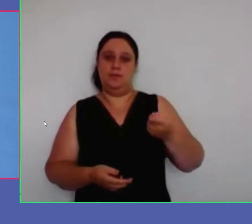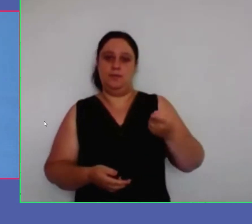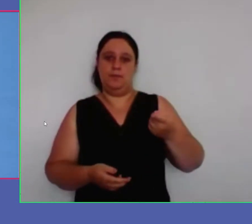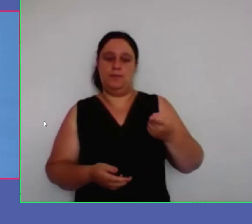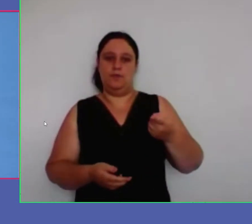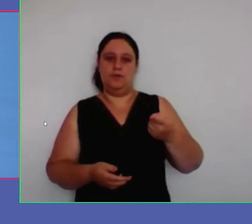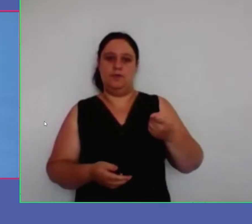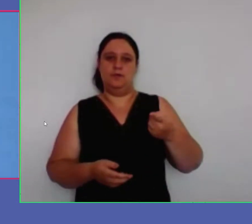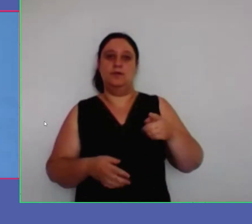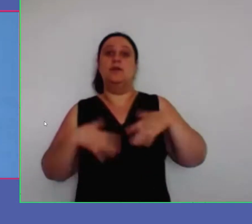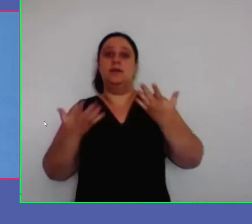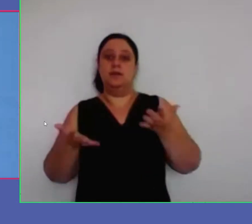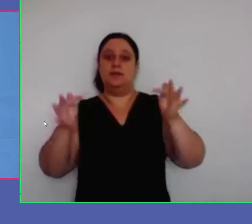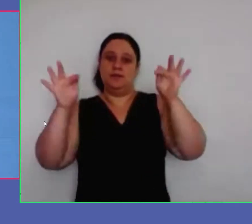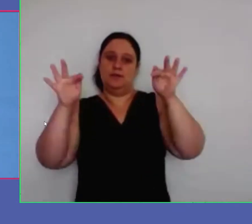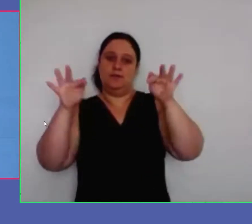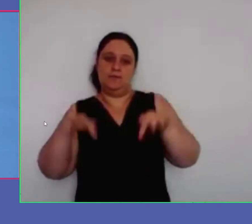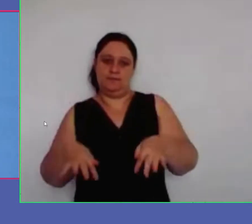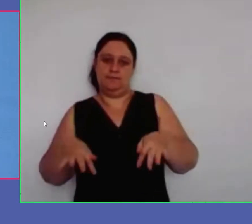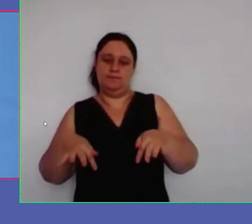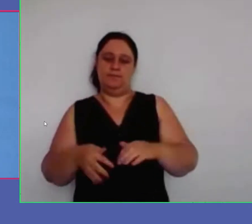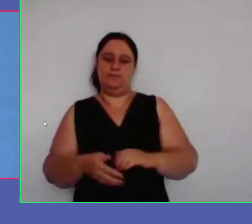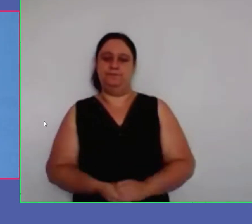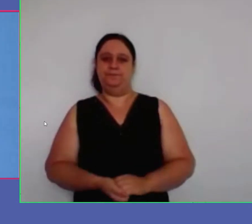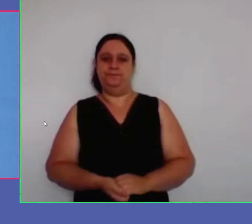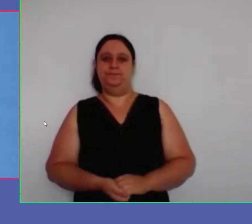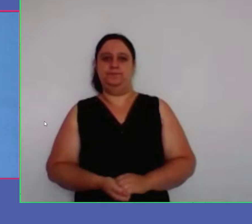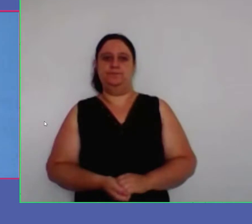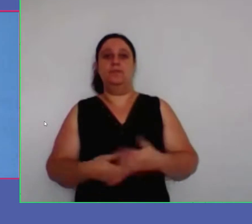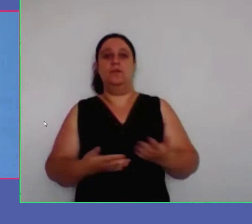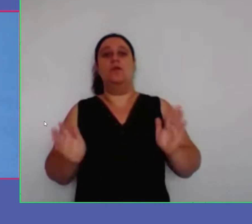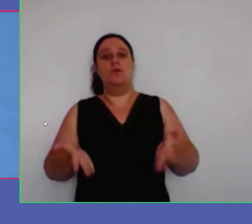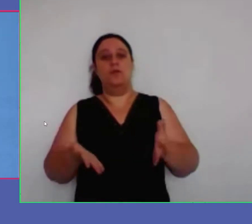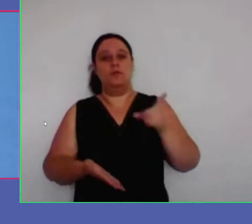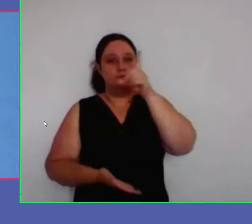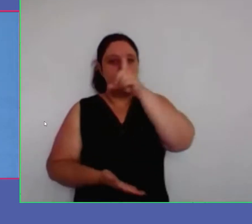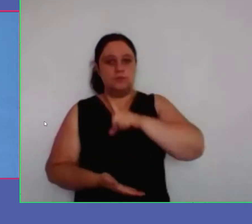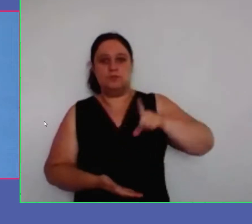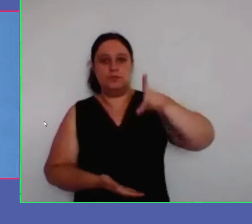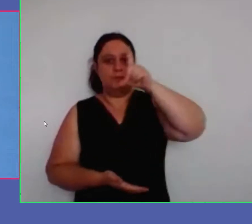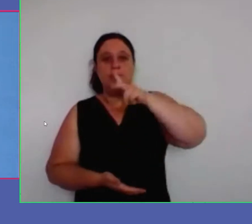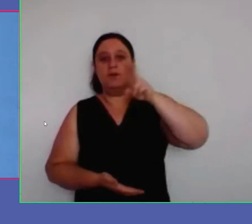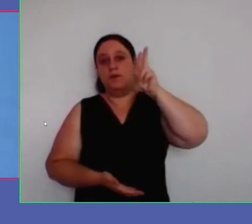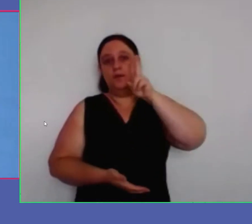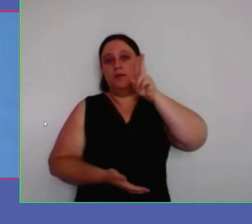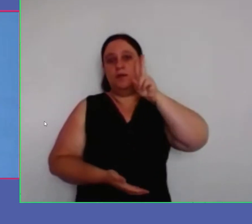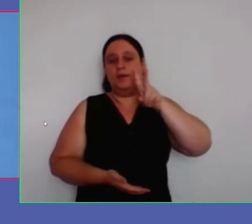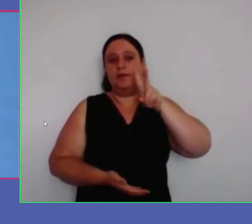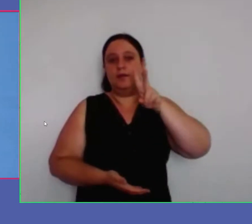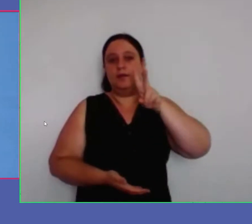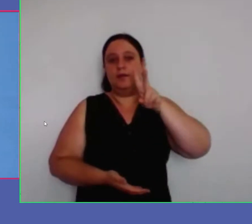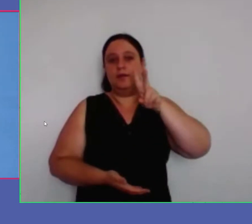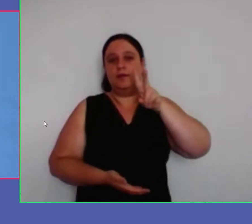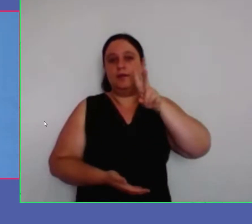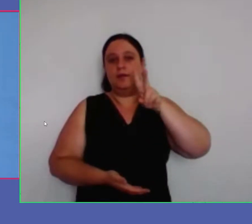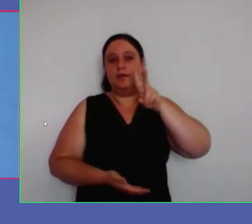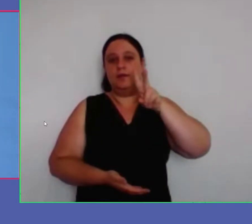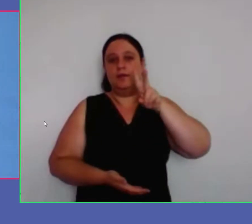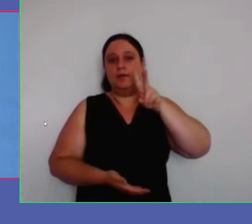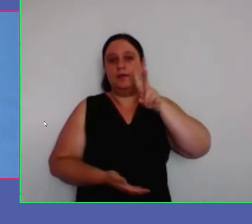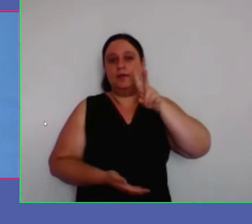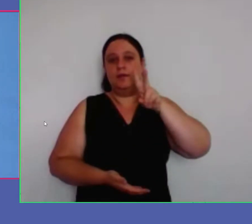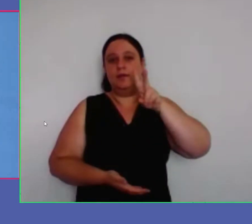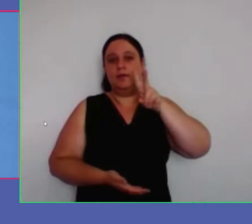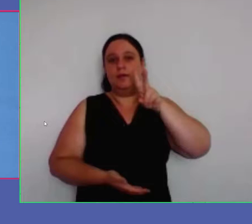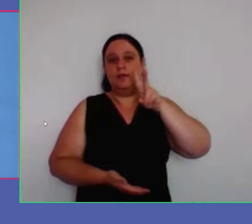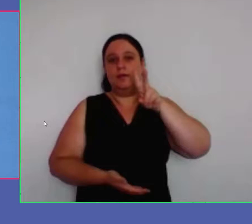o fim. Como hoje é domingo, lembro a todos a fazerem as suas ofertas, honrarem o Senhor com seus